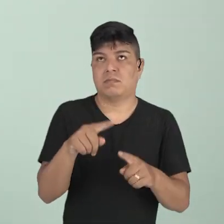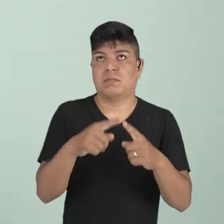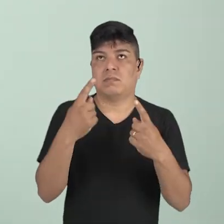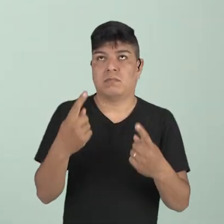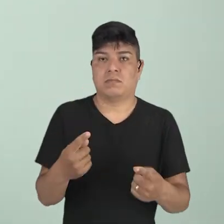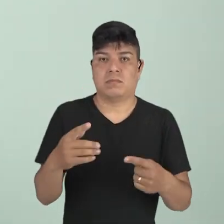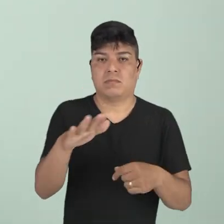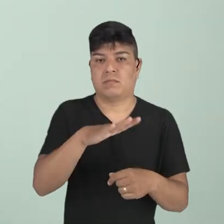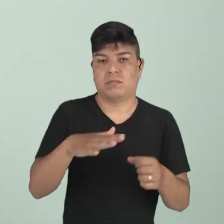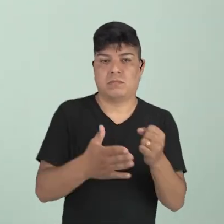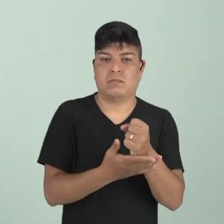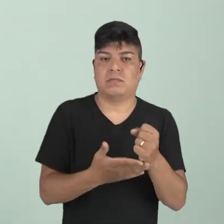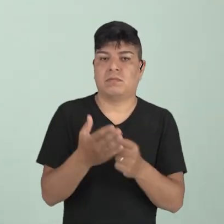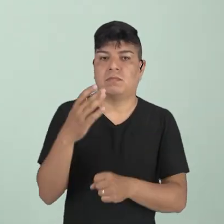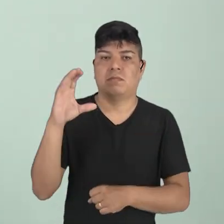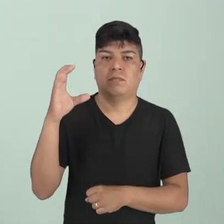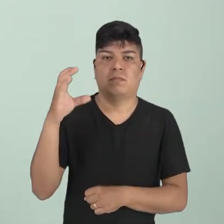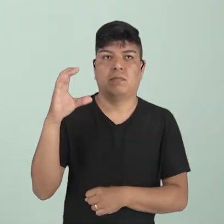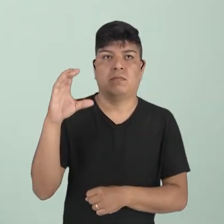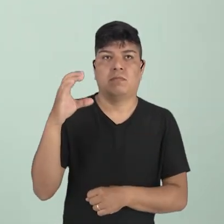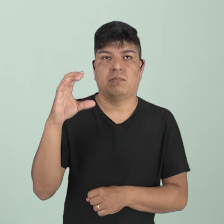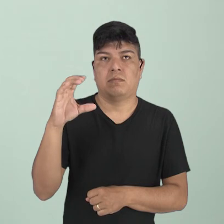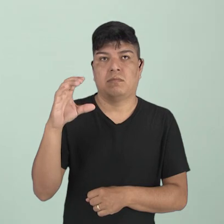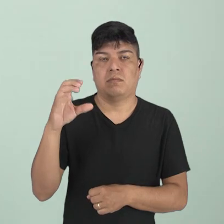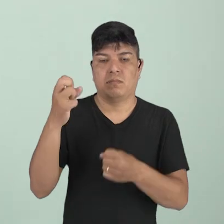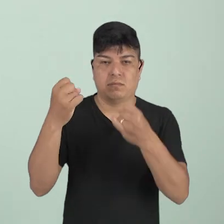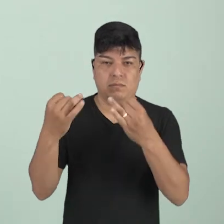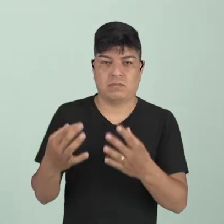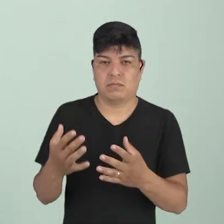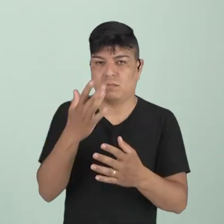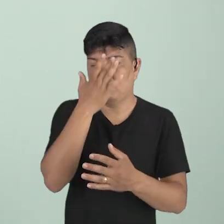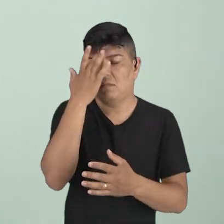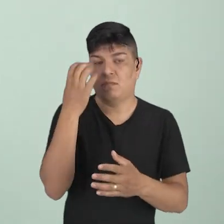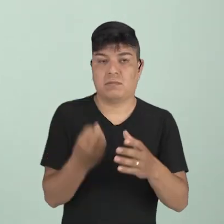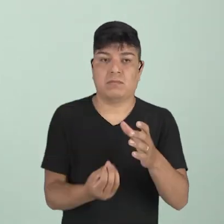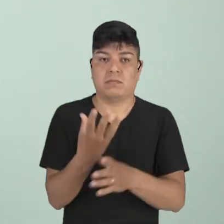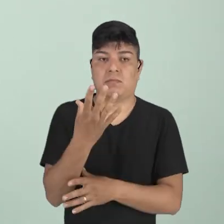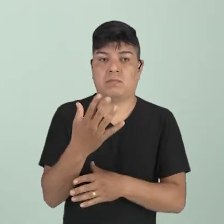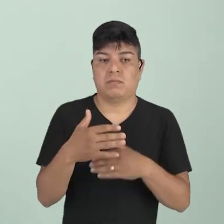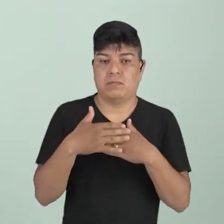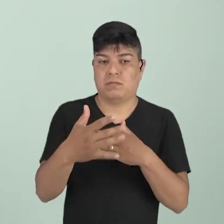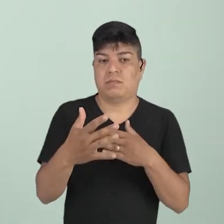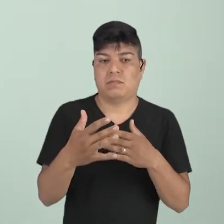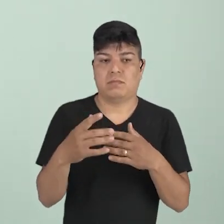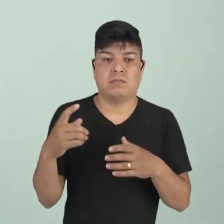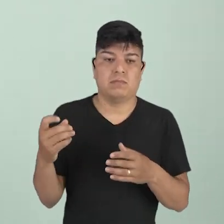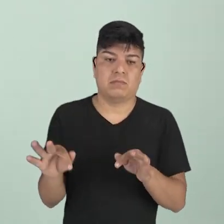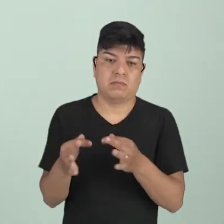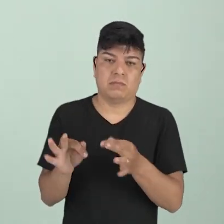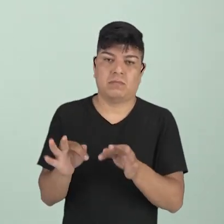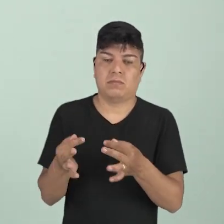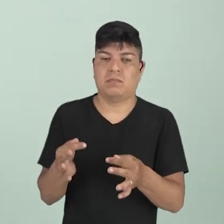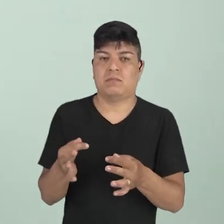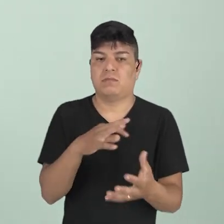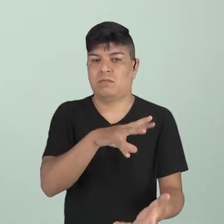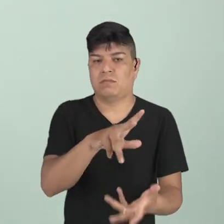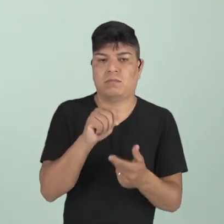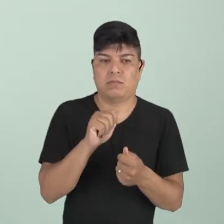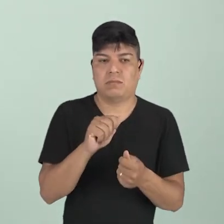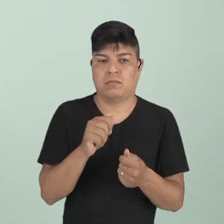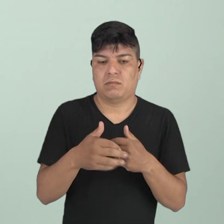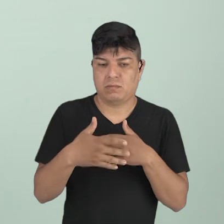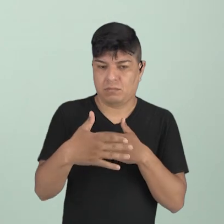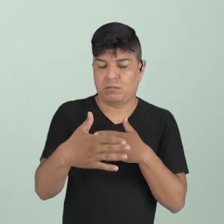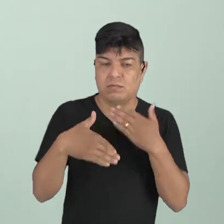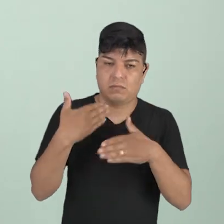teoria com base científica, né, é a teoria que fala que os seres vivos surgiram a partir de organismos simples na Terra primitiva, e a partir daí